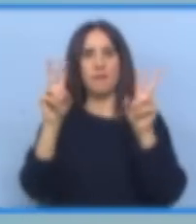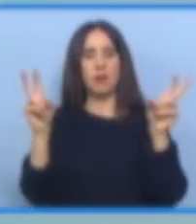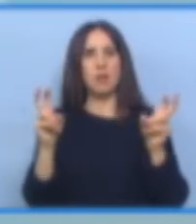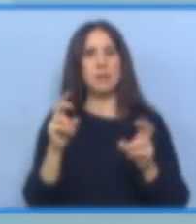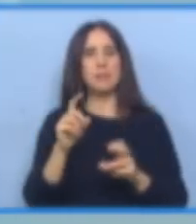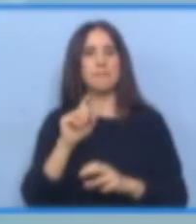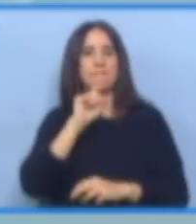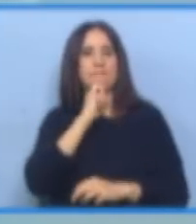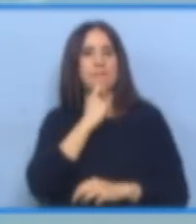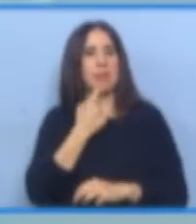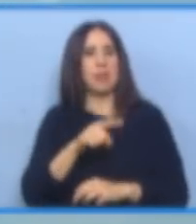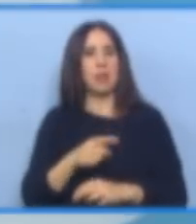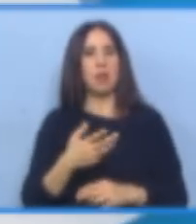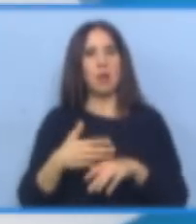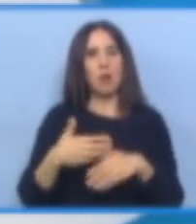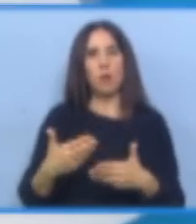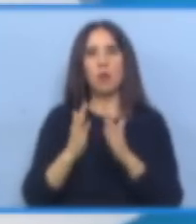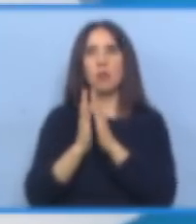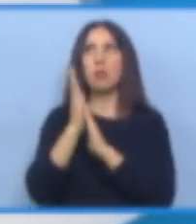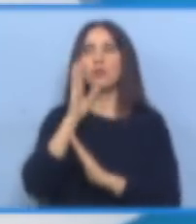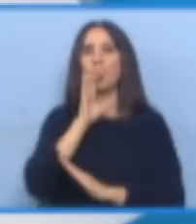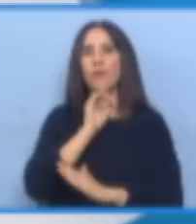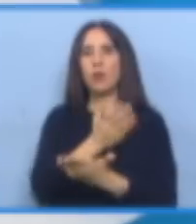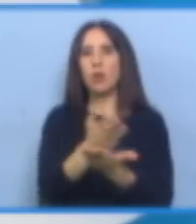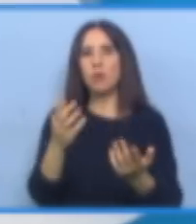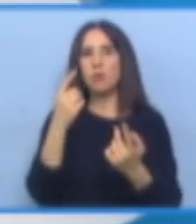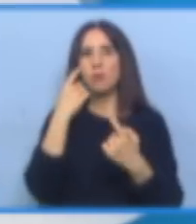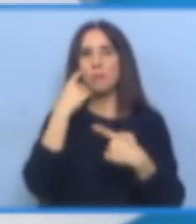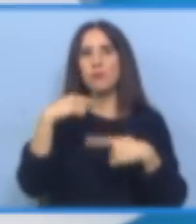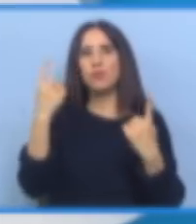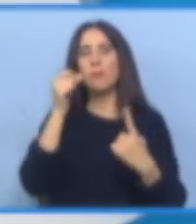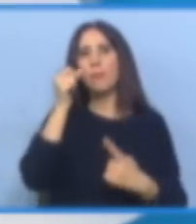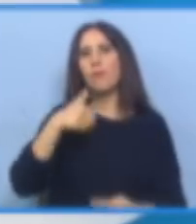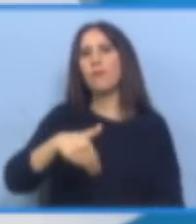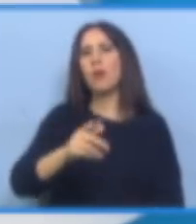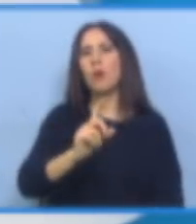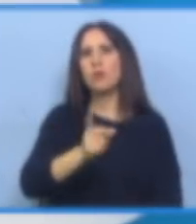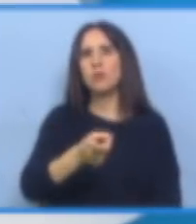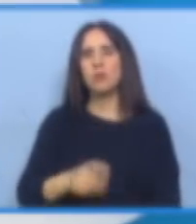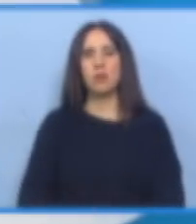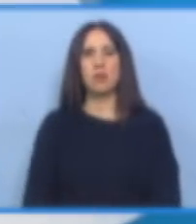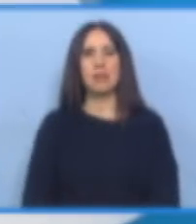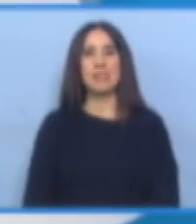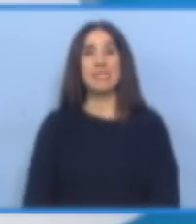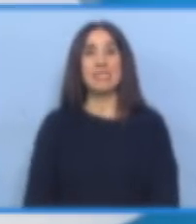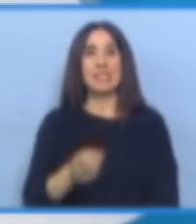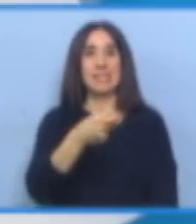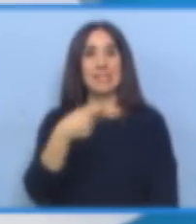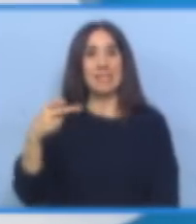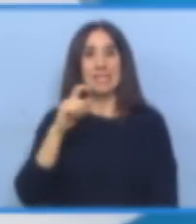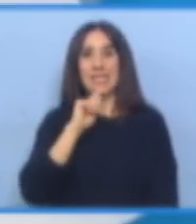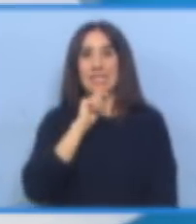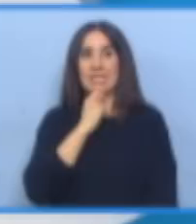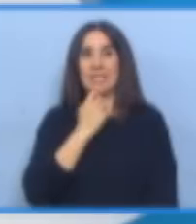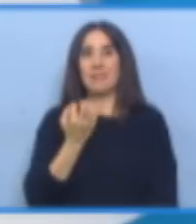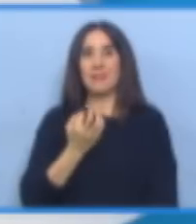enigmática. Agora somos filhos de Deus e ainda não se manifestou que havemos de ser. Uma frase enigmática, de facto. Mas